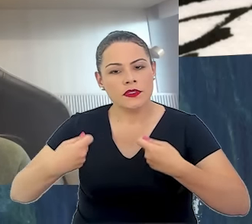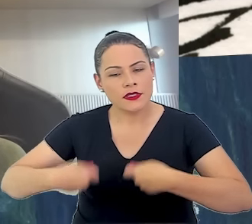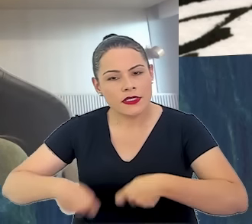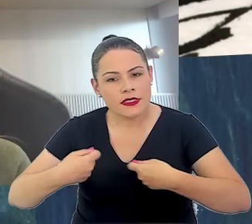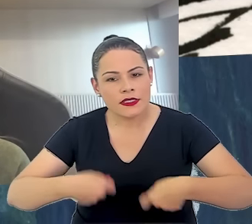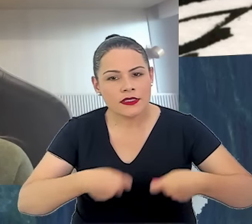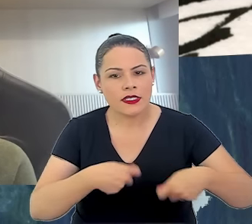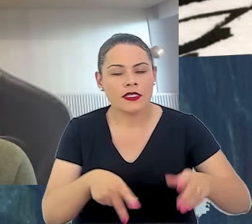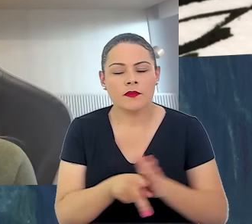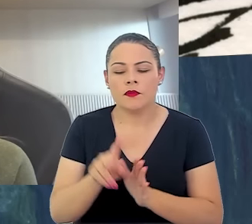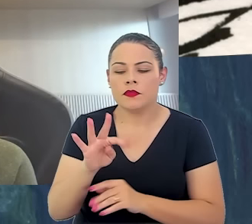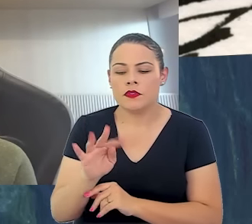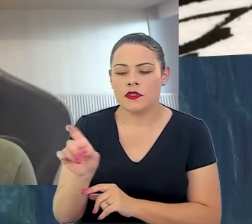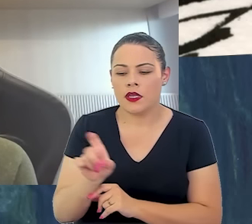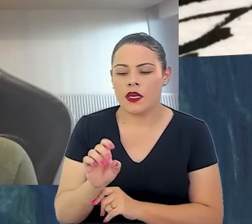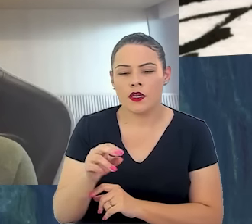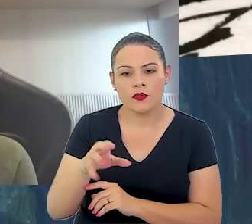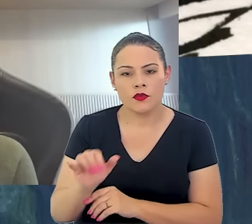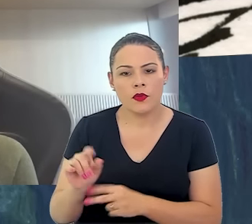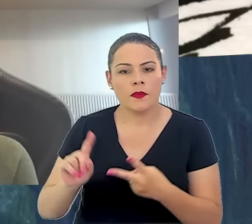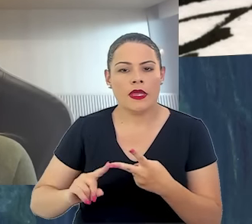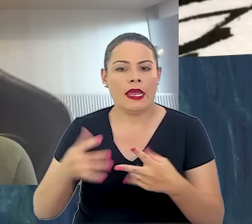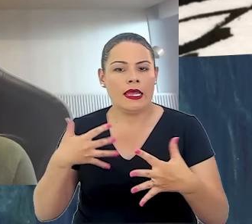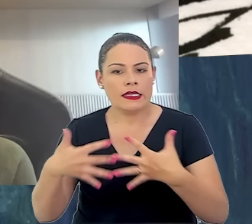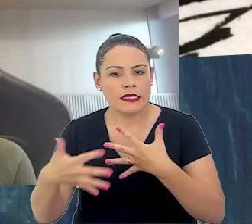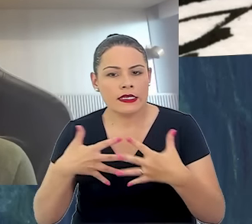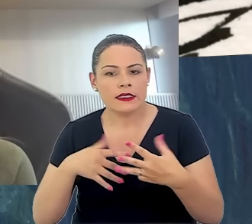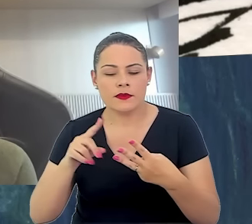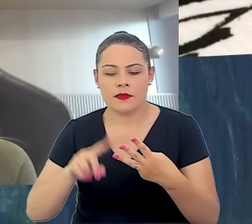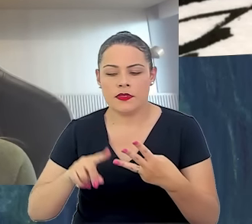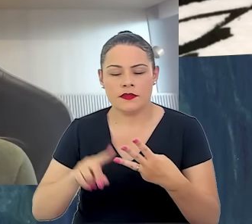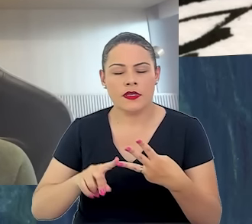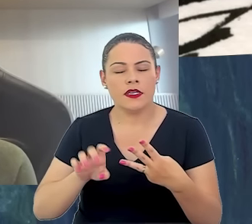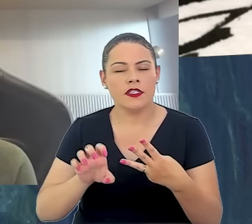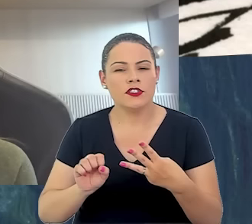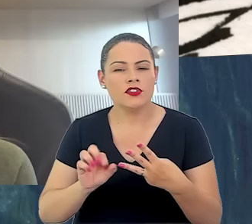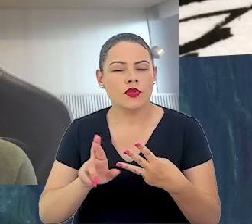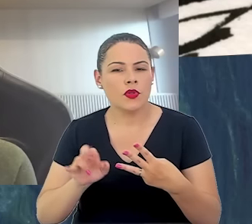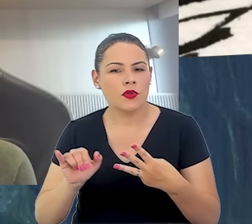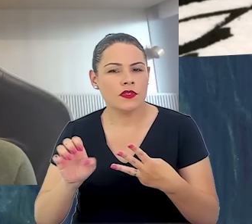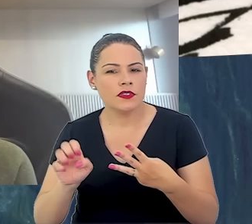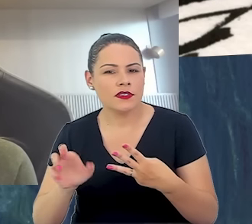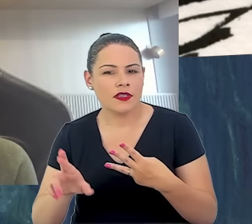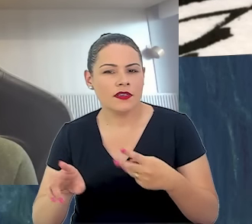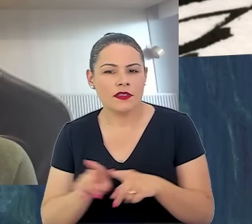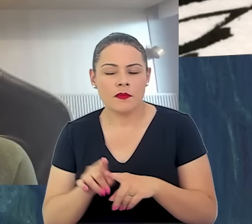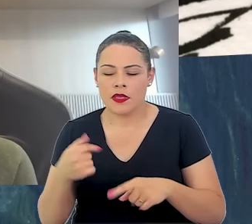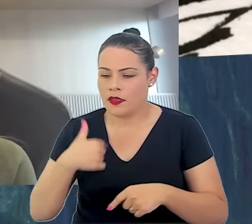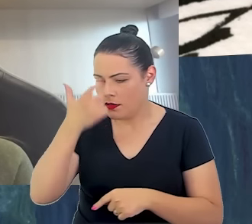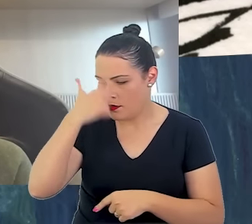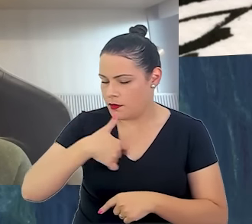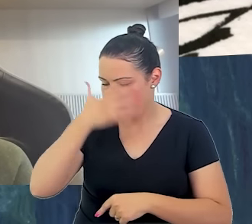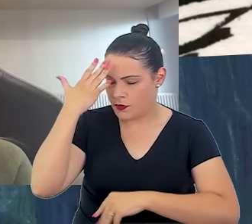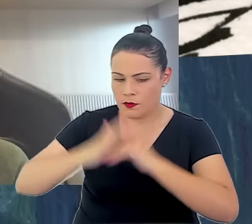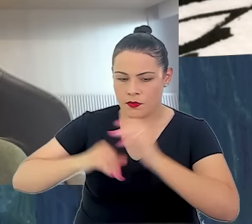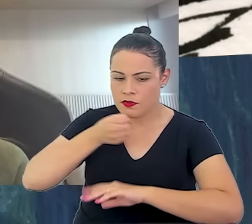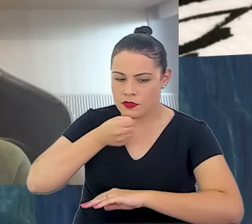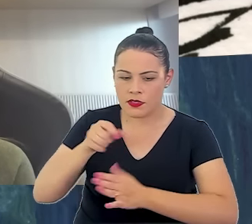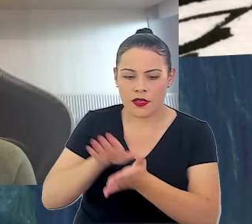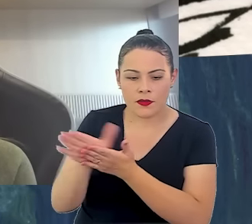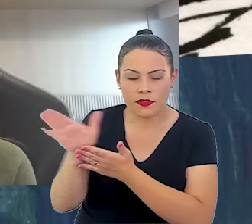necessidades de taxonomia transparência né disclosure eu sendo imprensa né Eu